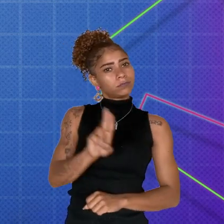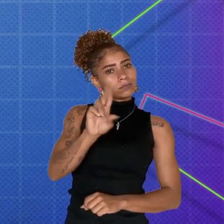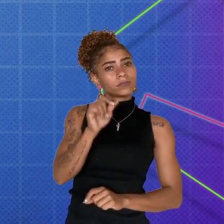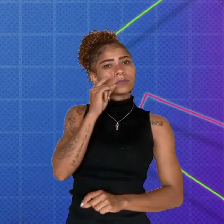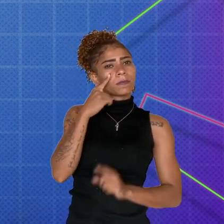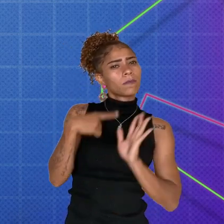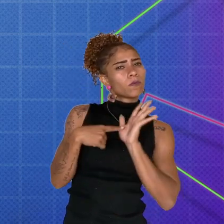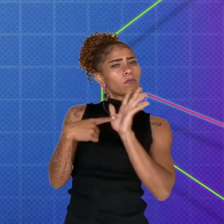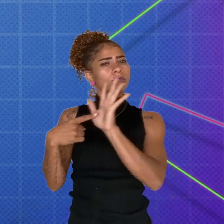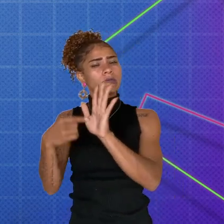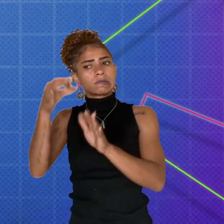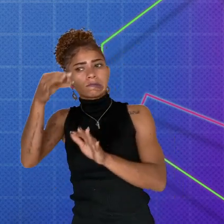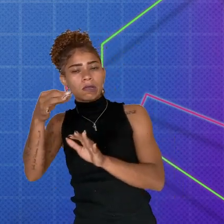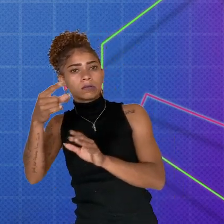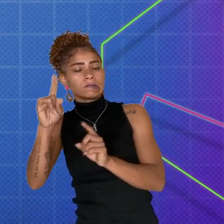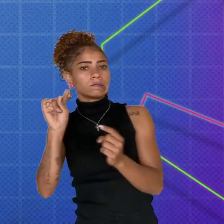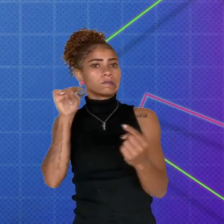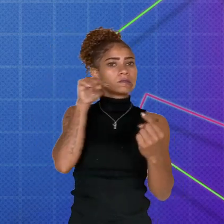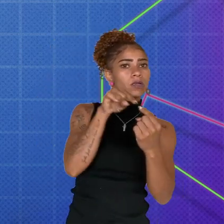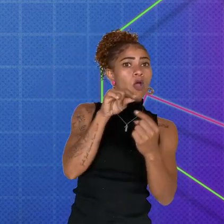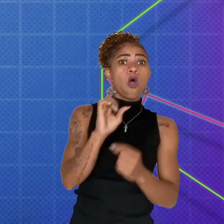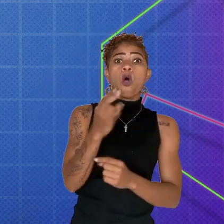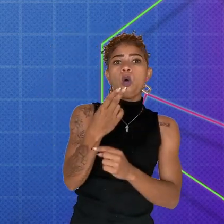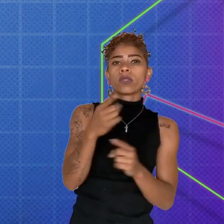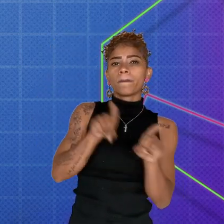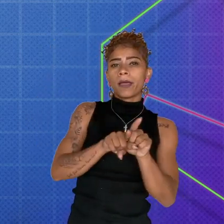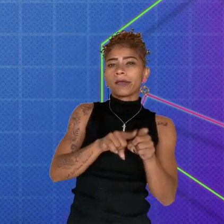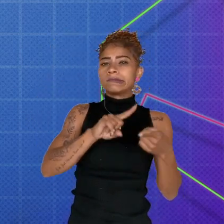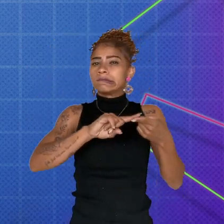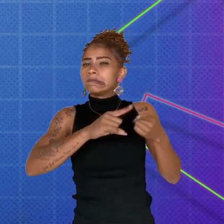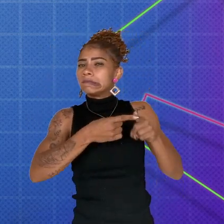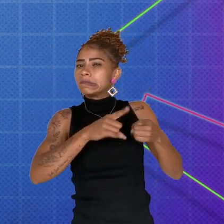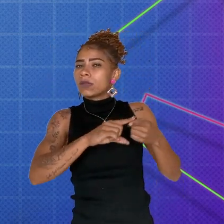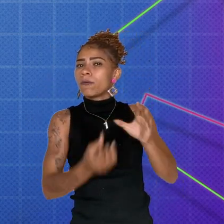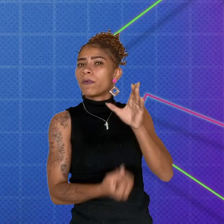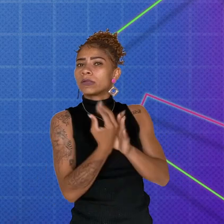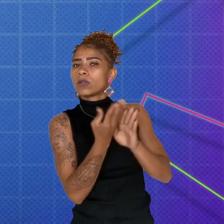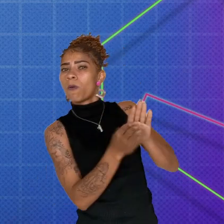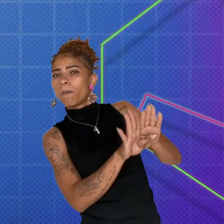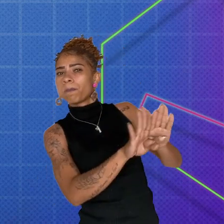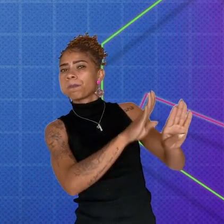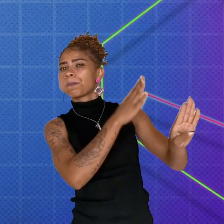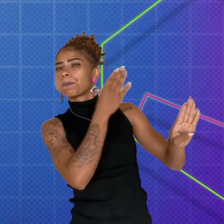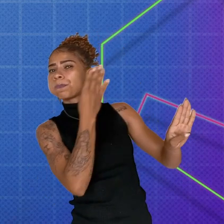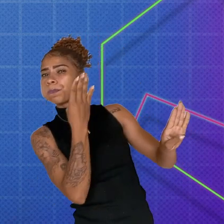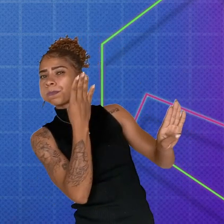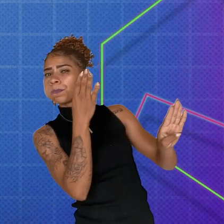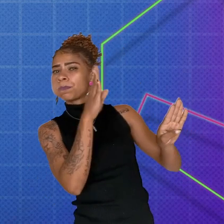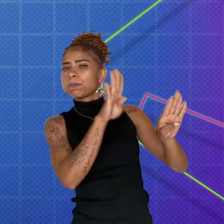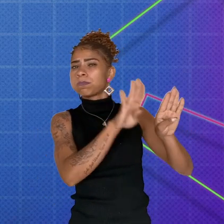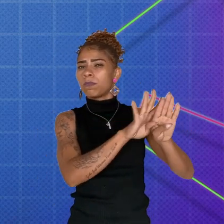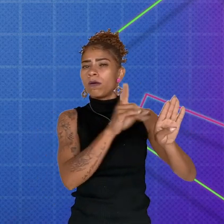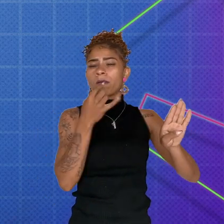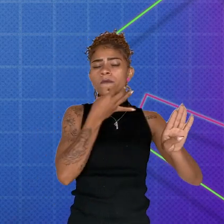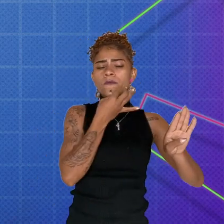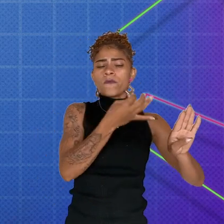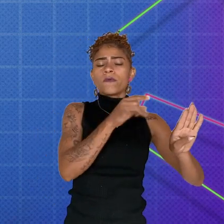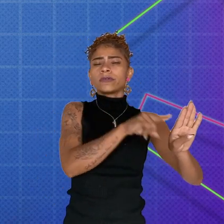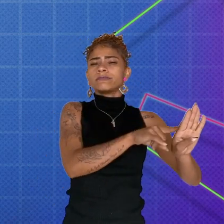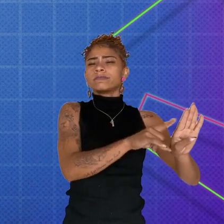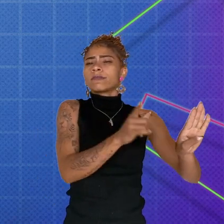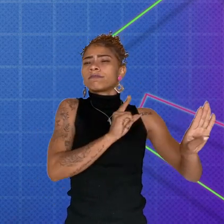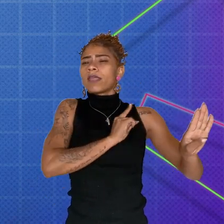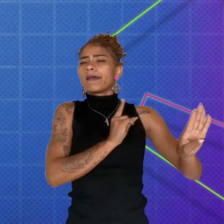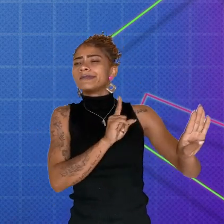ser utilizados para indicar a direção de objetivos ou inimigos, como o som de uma porta sendo aberta, que pode indicar ao jogador que há